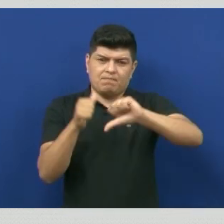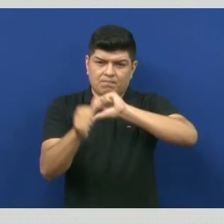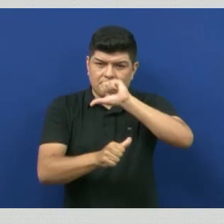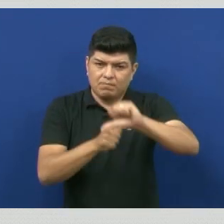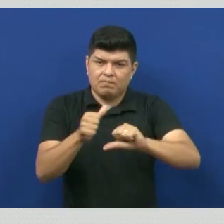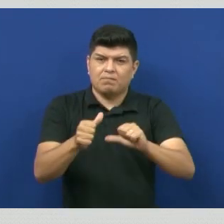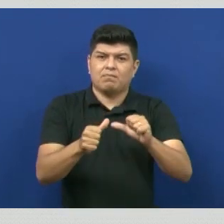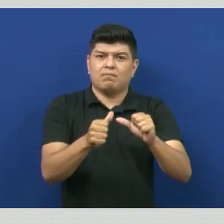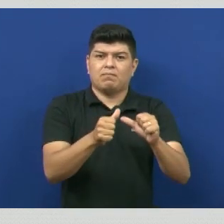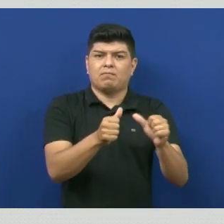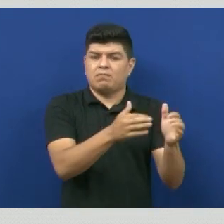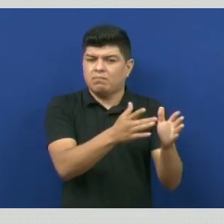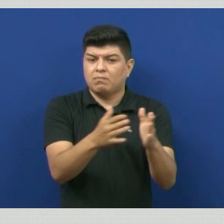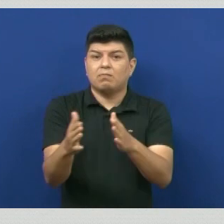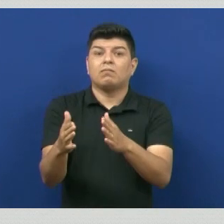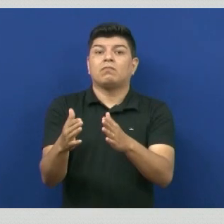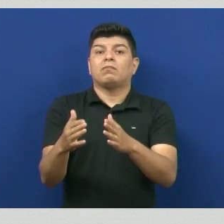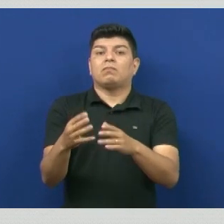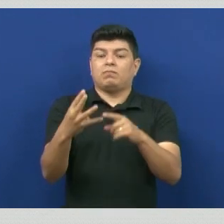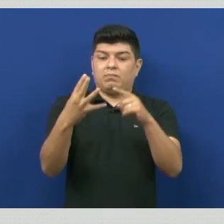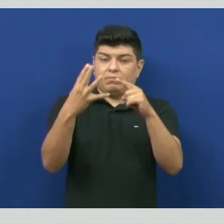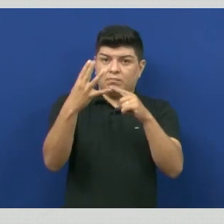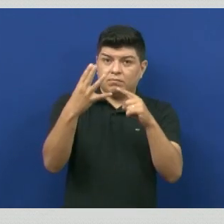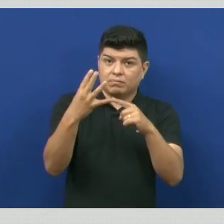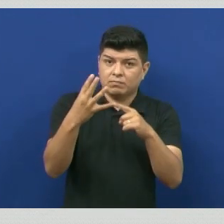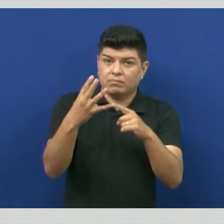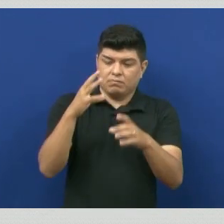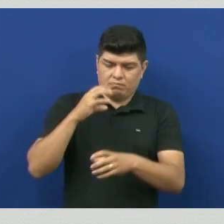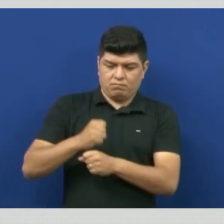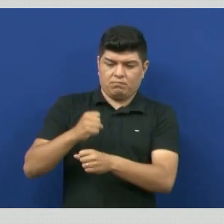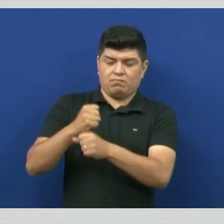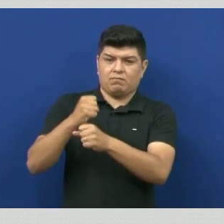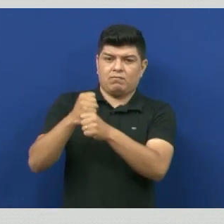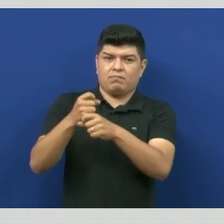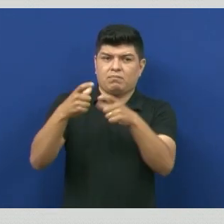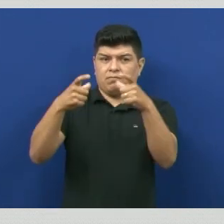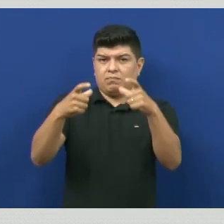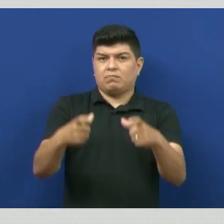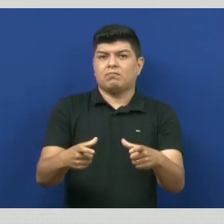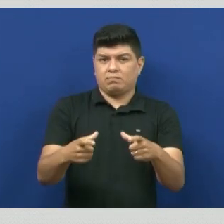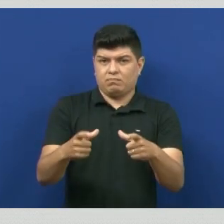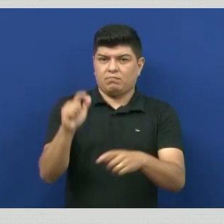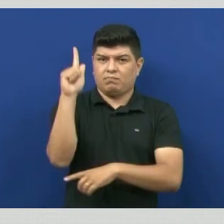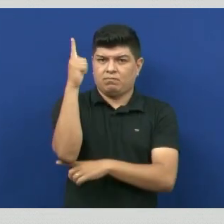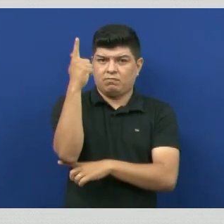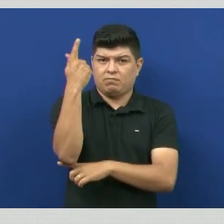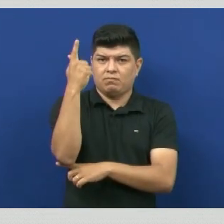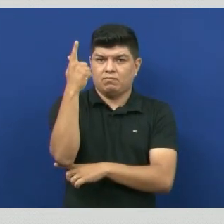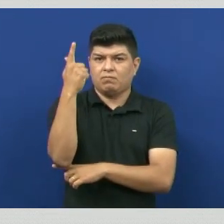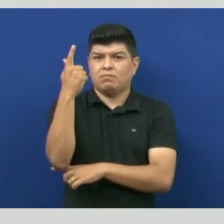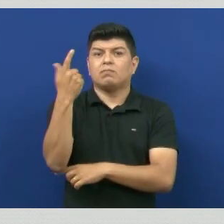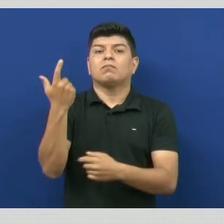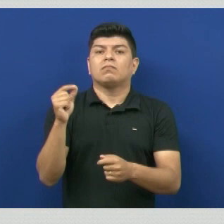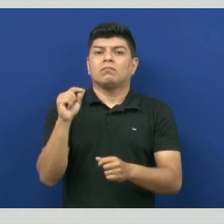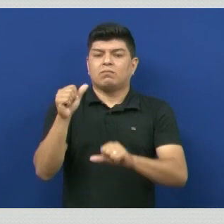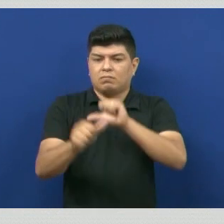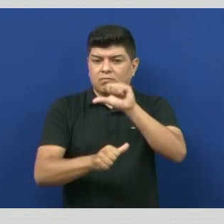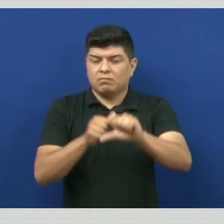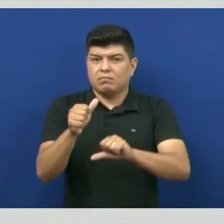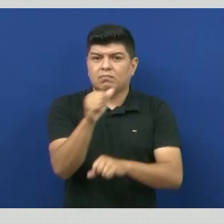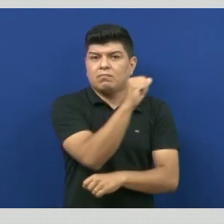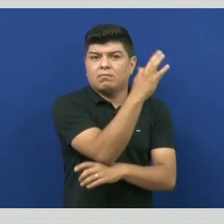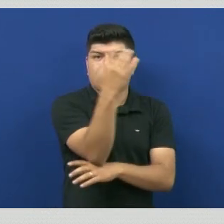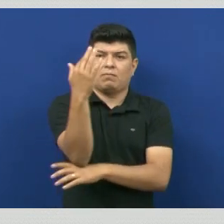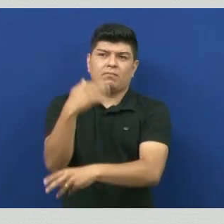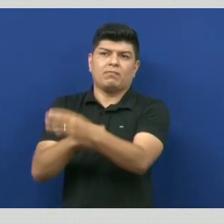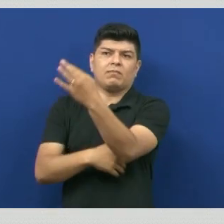transformam ao longo do tempo. E 4. A construção do espaço geográfico corresponde a uma transformação das